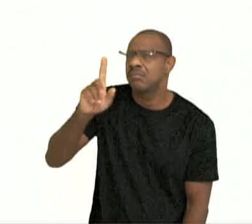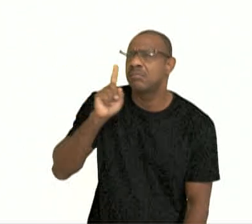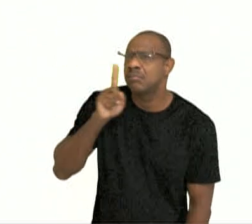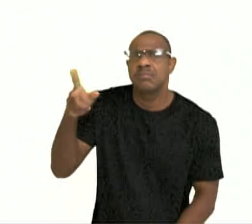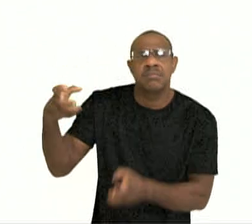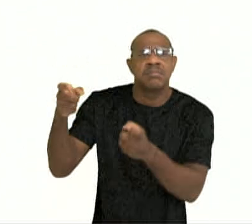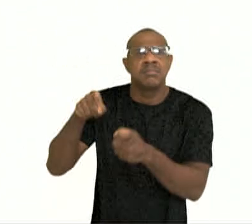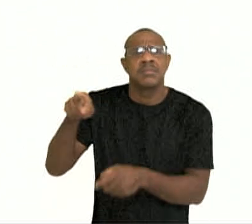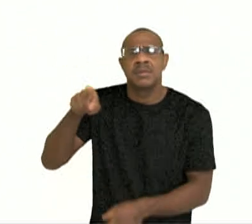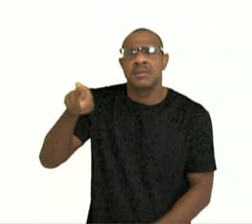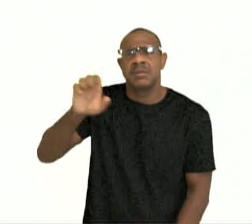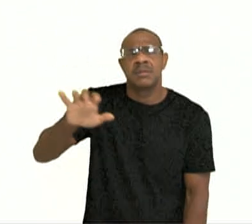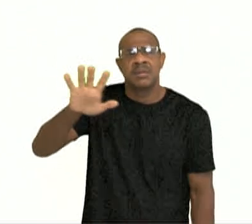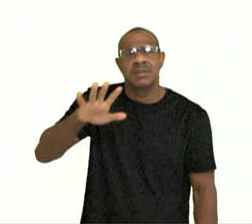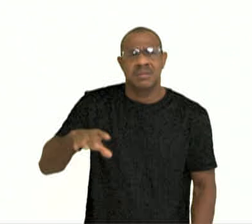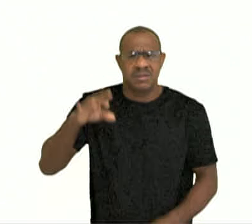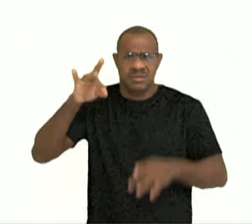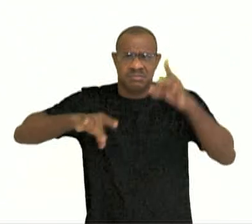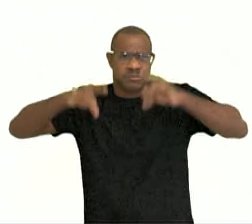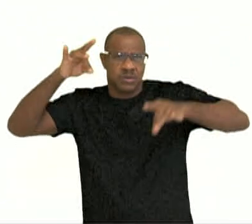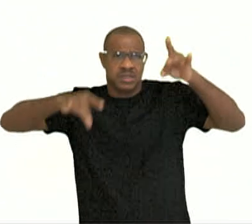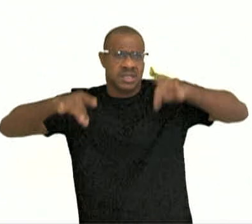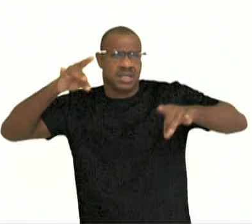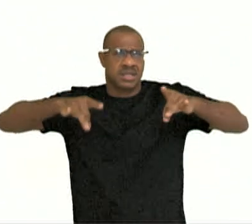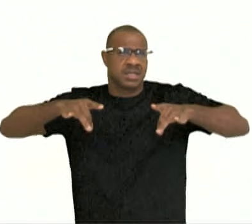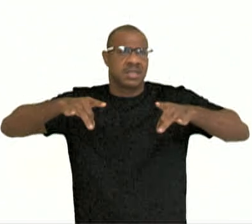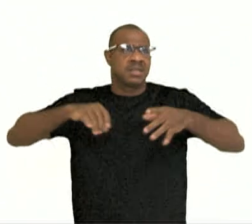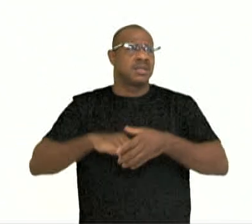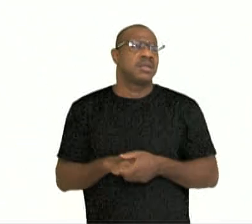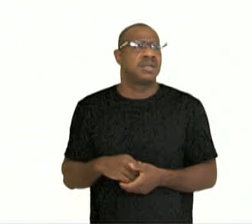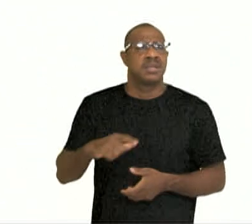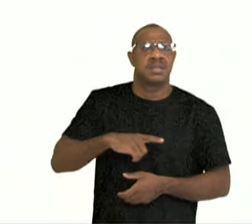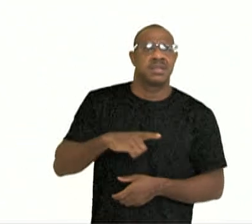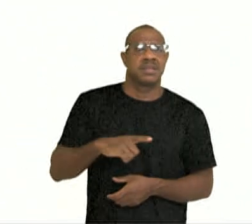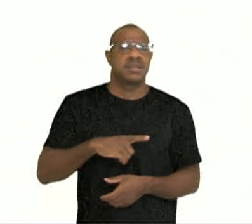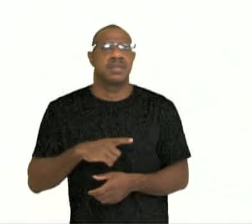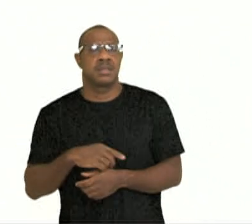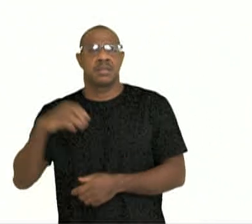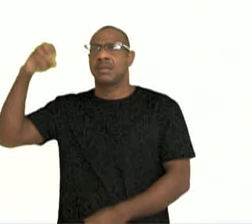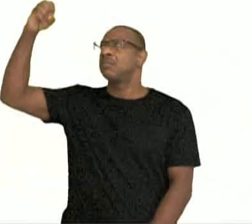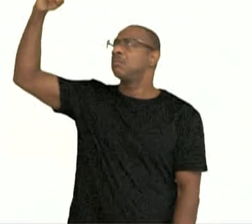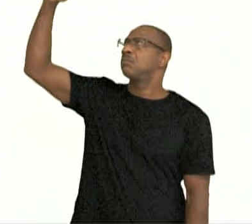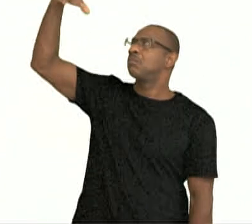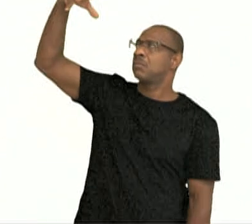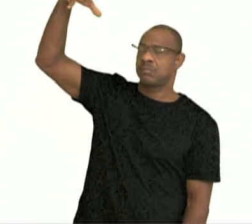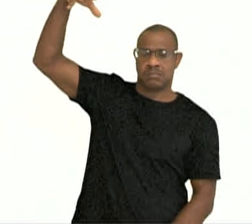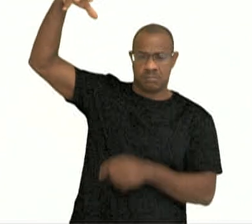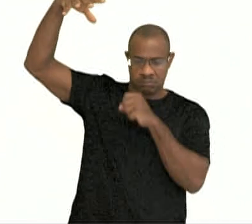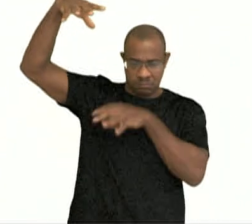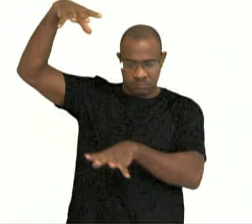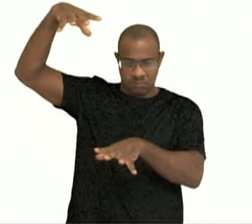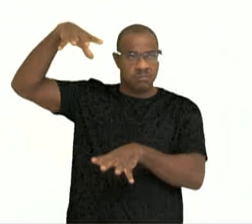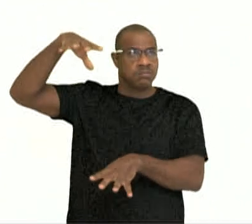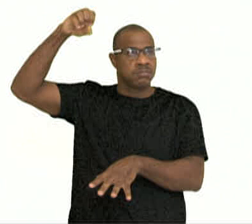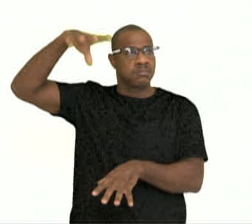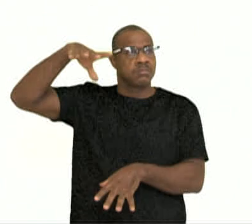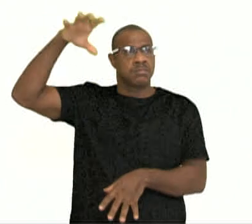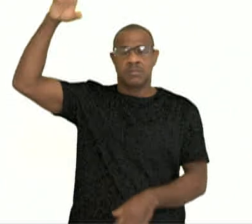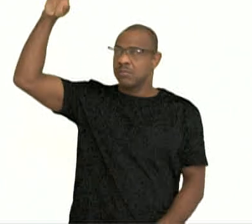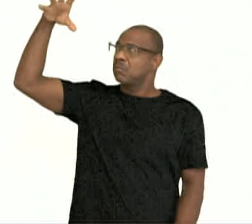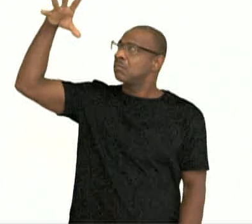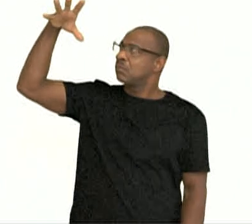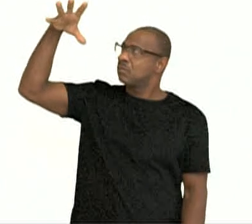esse lustre aqui, no teatro, ele está no meio da plateia e em um certo momento